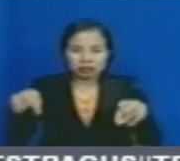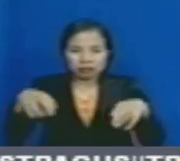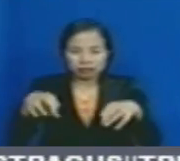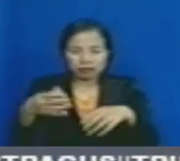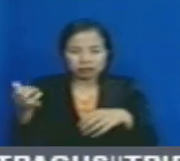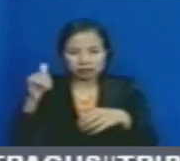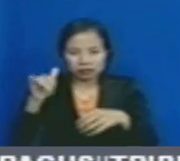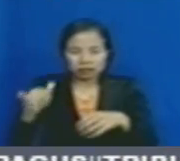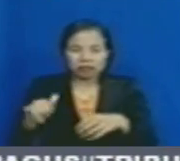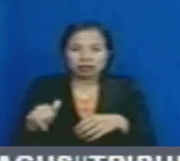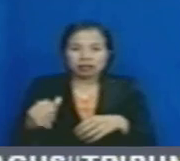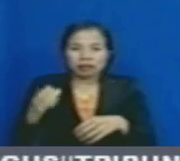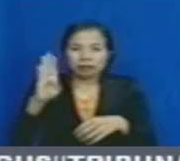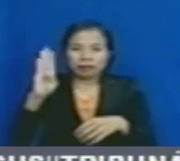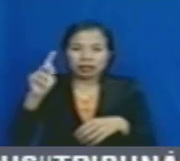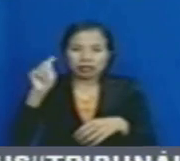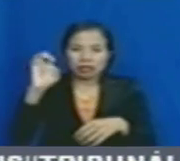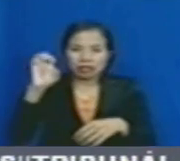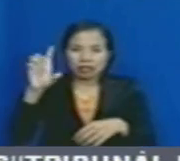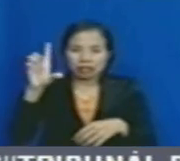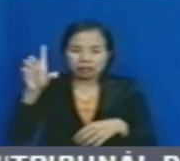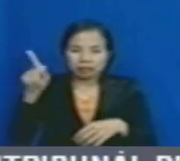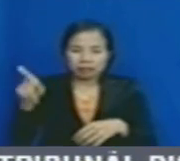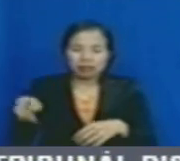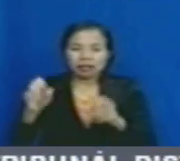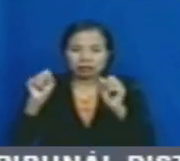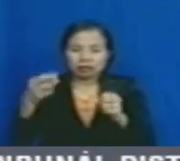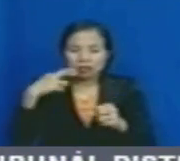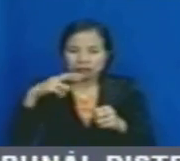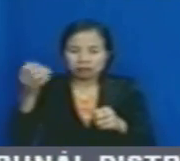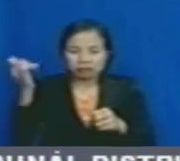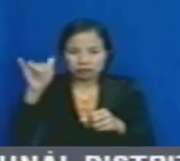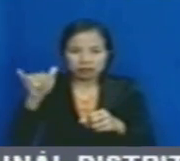a gente iniciar no resurso a tu resolver a lestra, né?